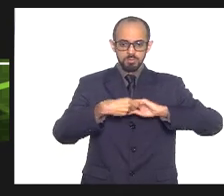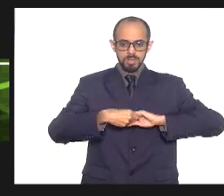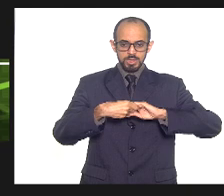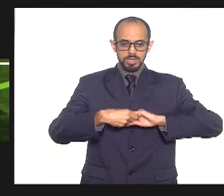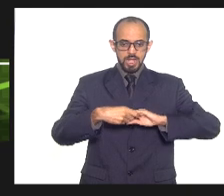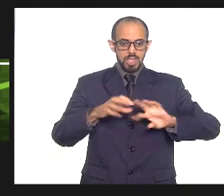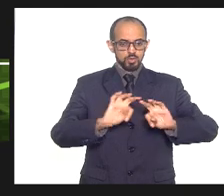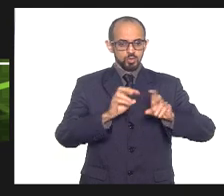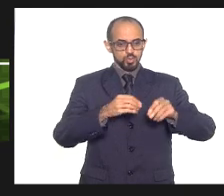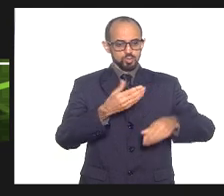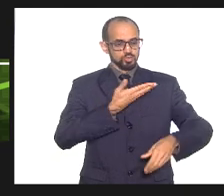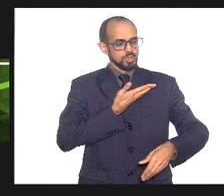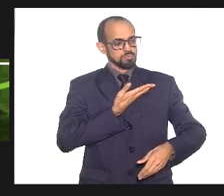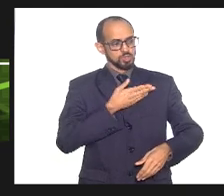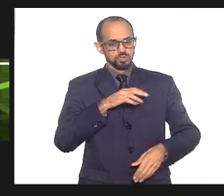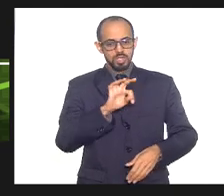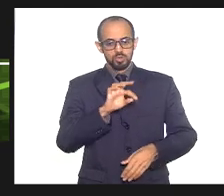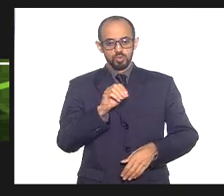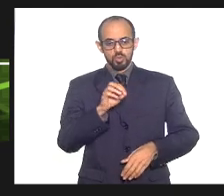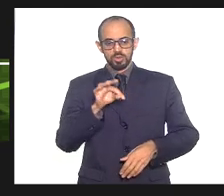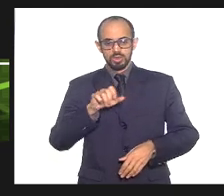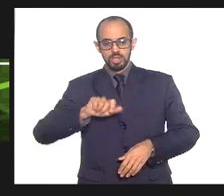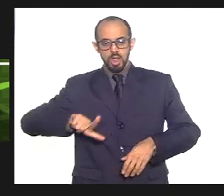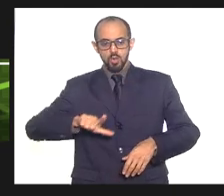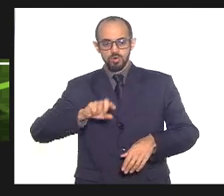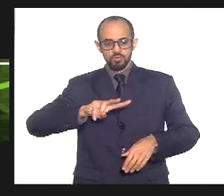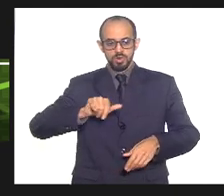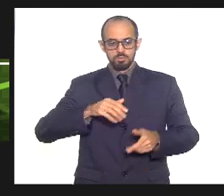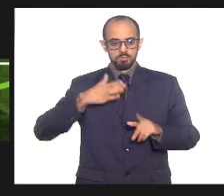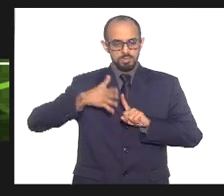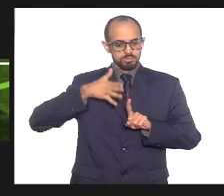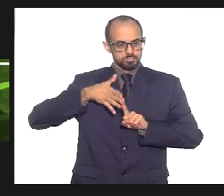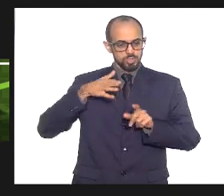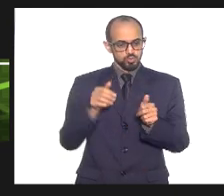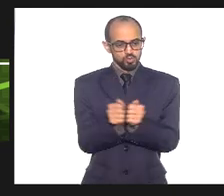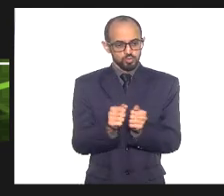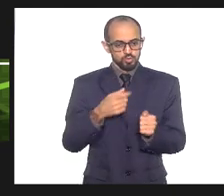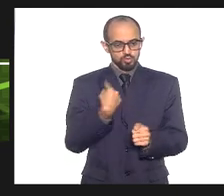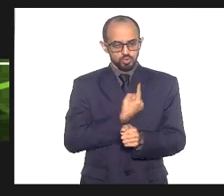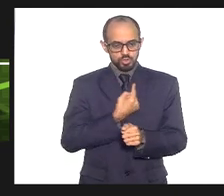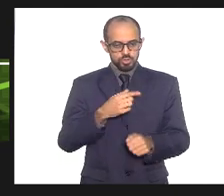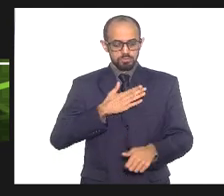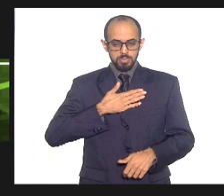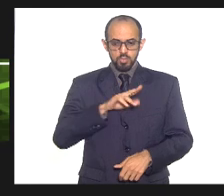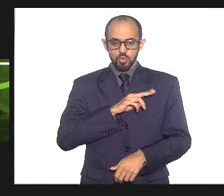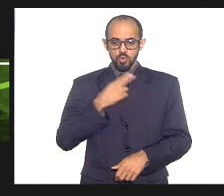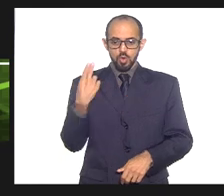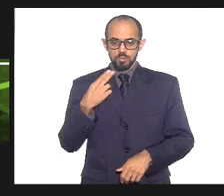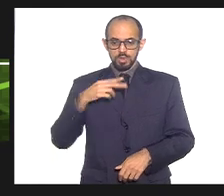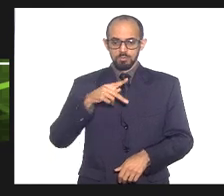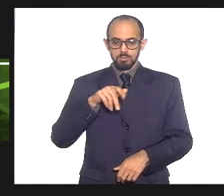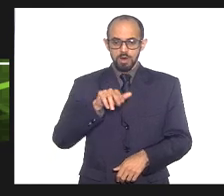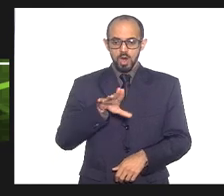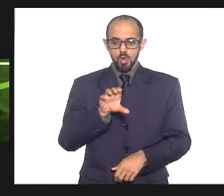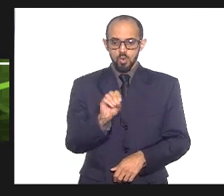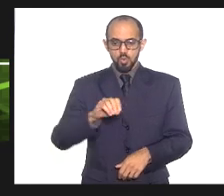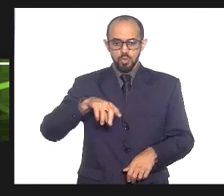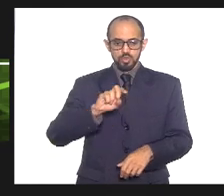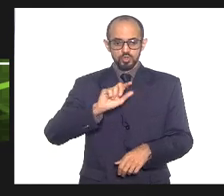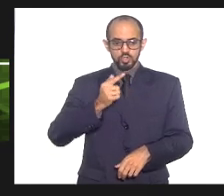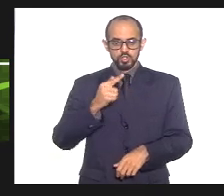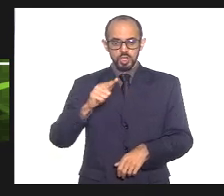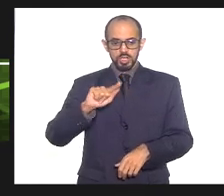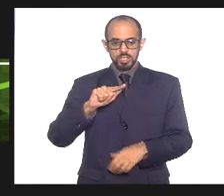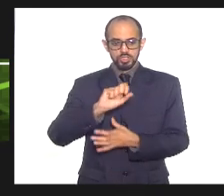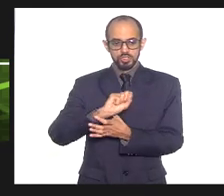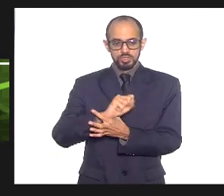que participaram hoje dessa sessão juntamente com a Equinor. Meu nome é Paulo Vandervem, eu sou gerente de segurança e